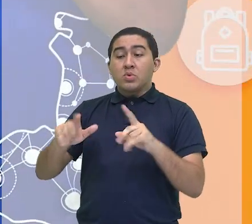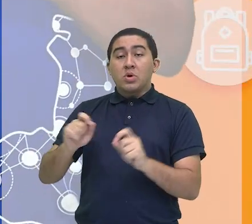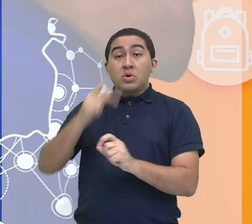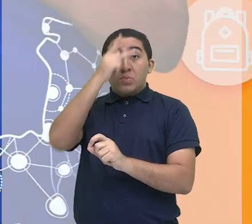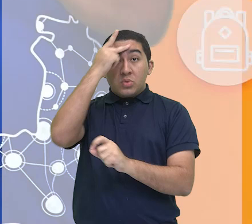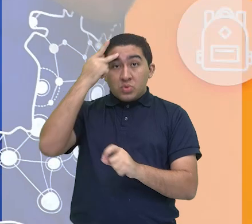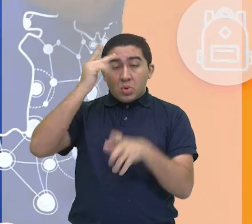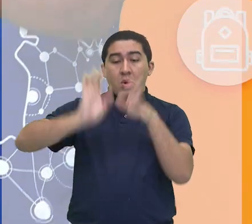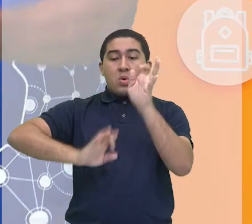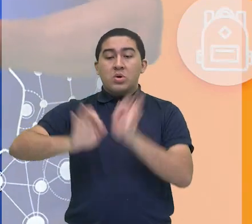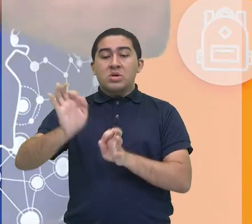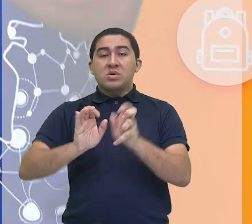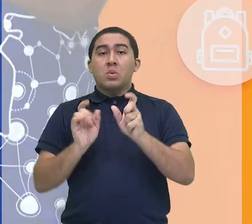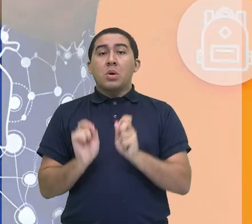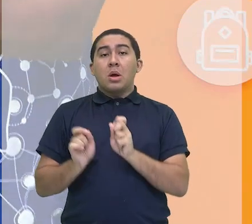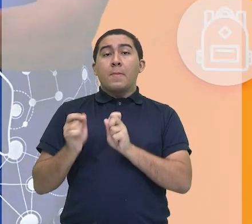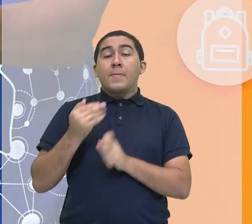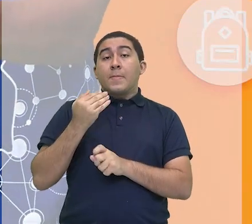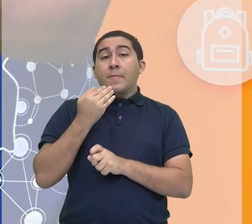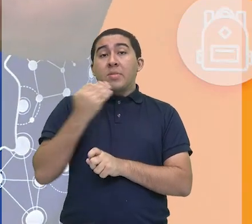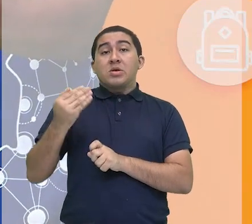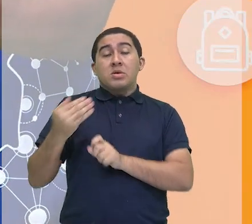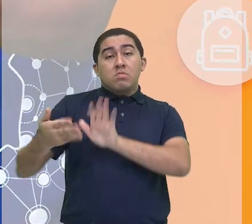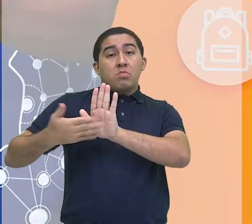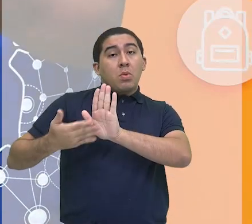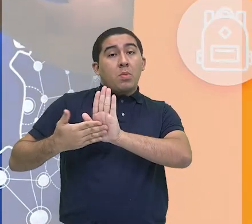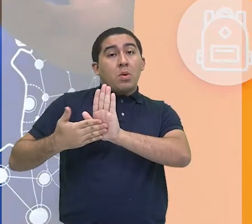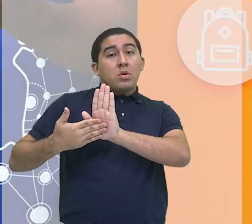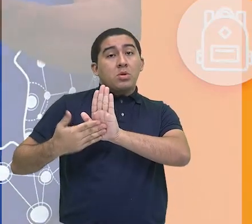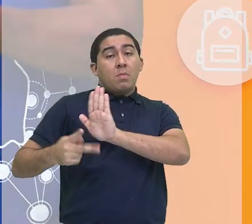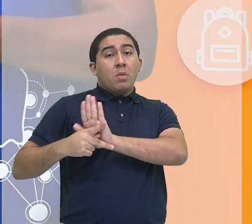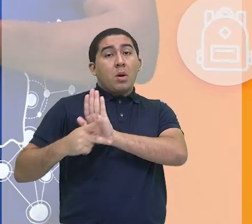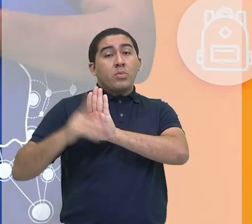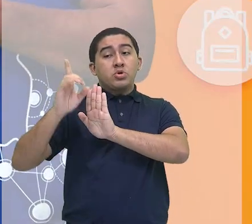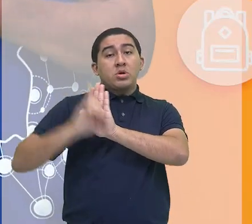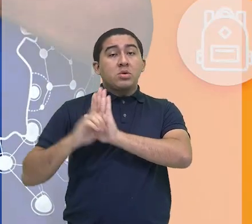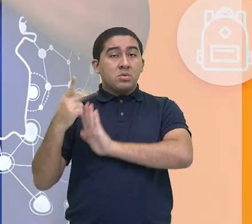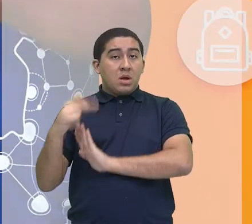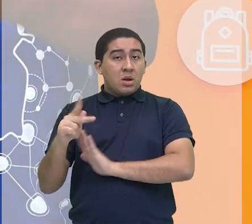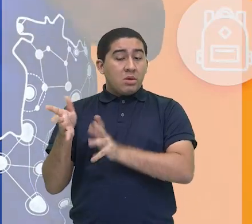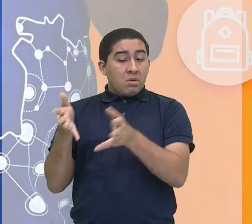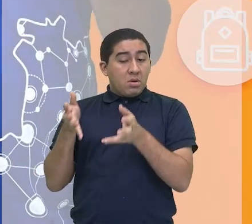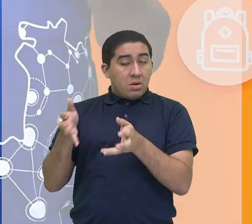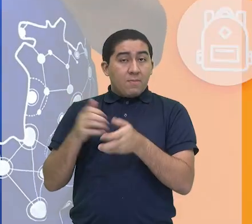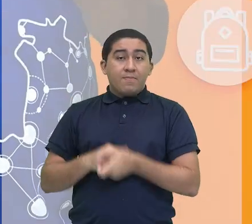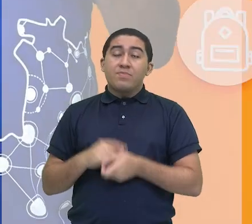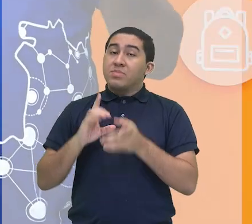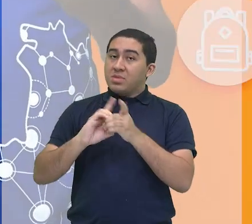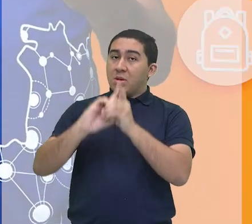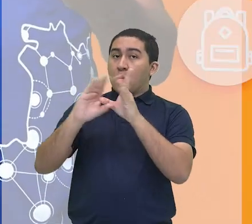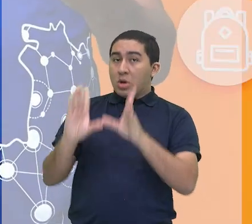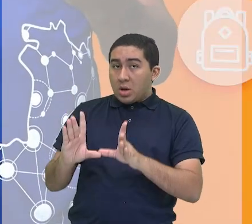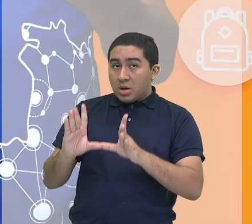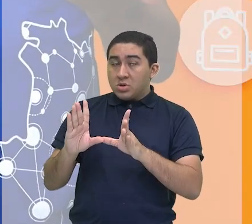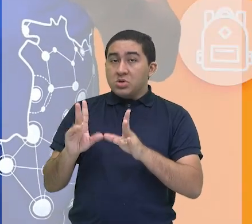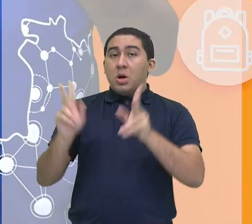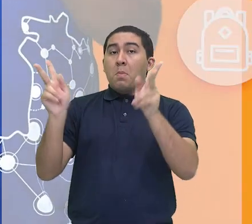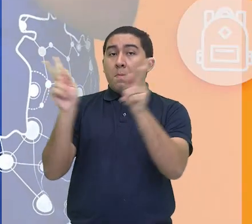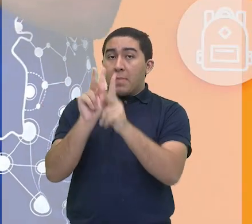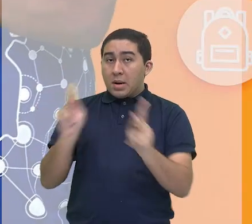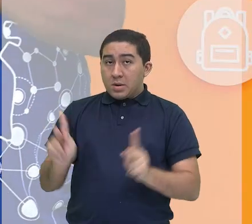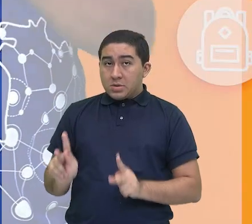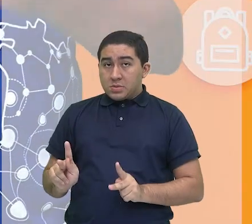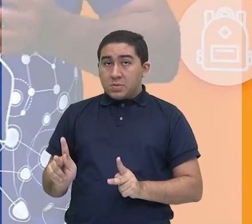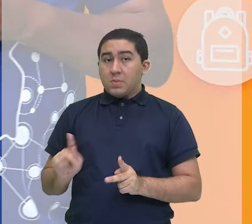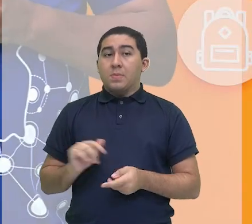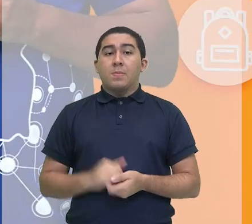pessoas se organizem para exigir os seus direitos. Essa é a questão, de uma maneira democrática e pacífica, né? Então a